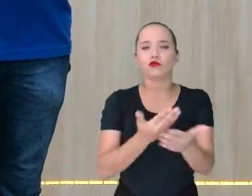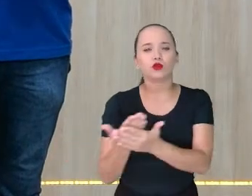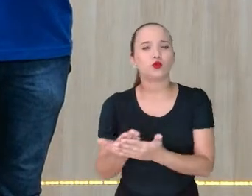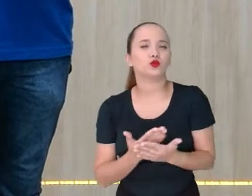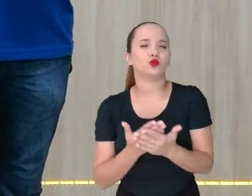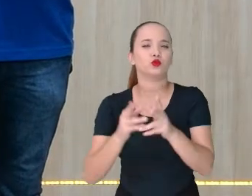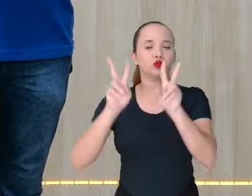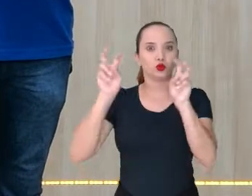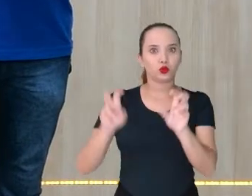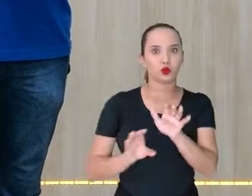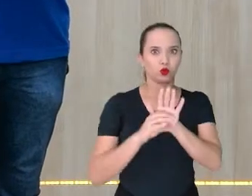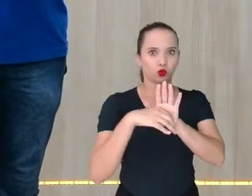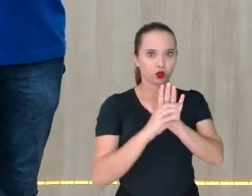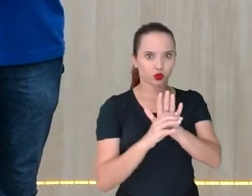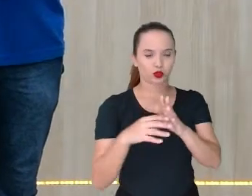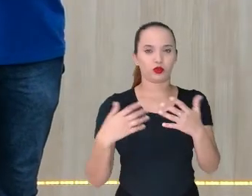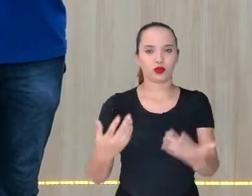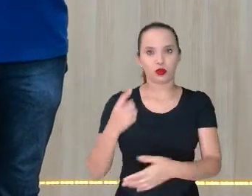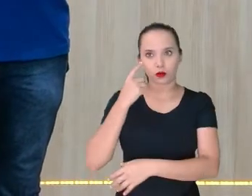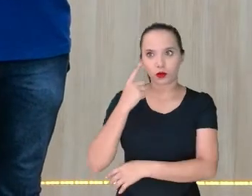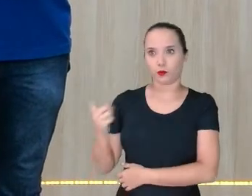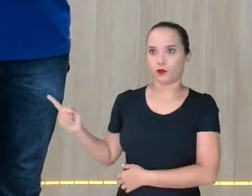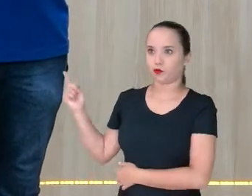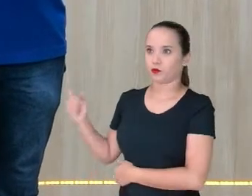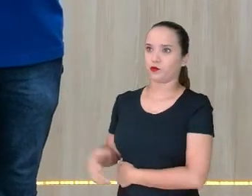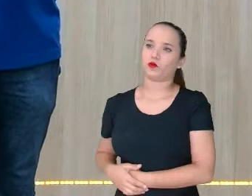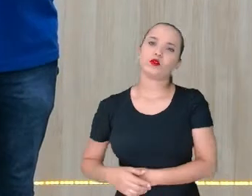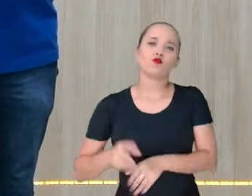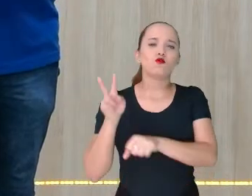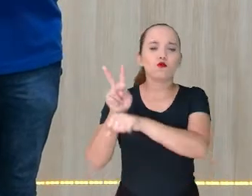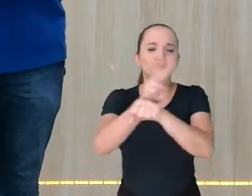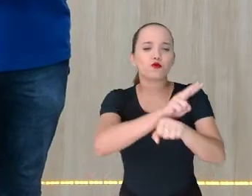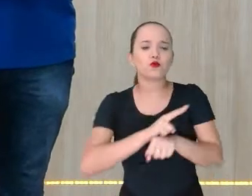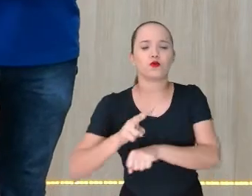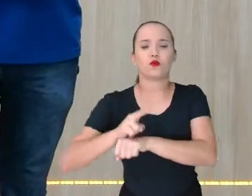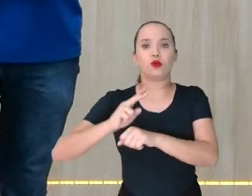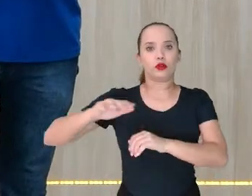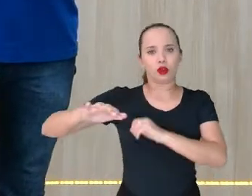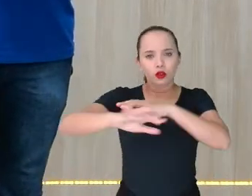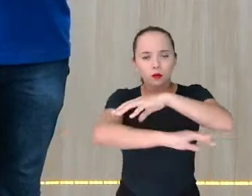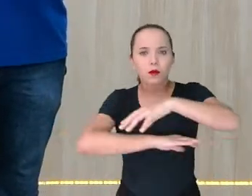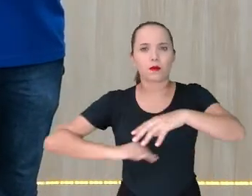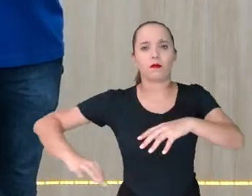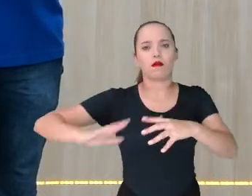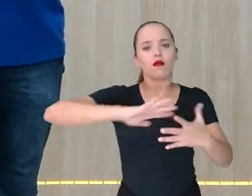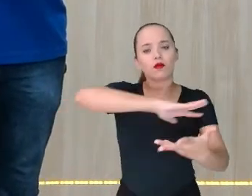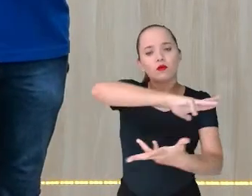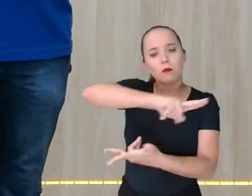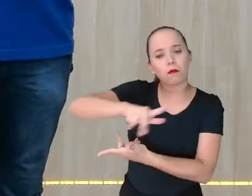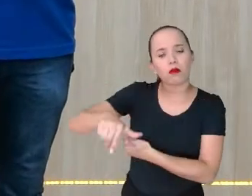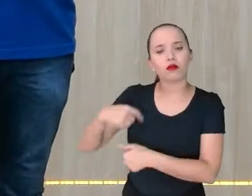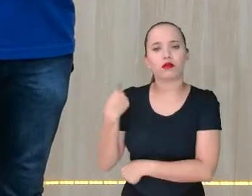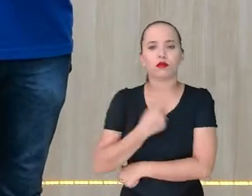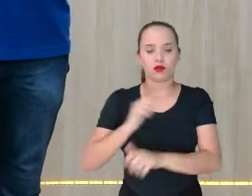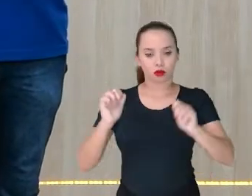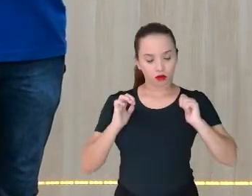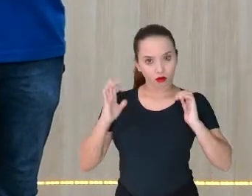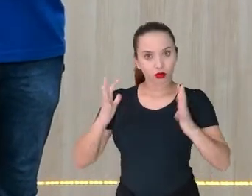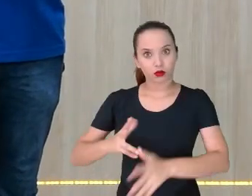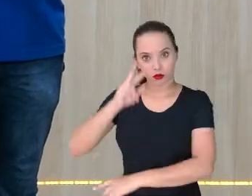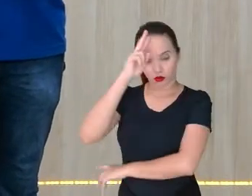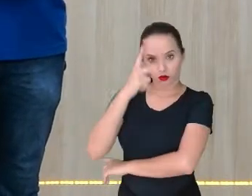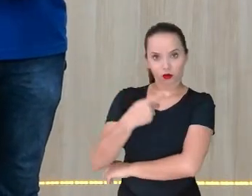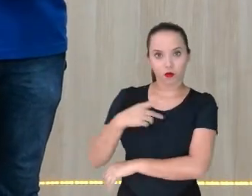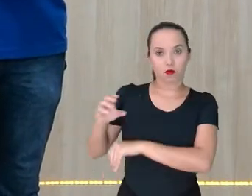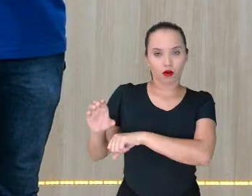esses conceitos. Preservação do meio ambiente, preservação do planeta, a nossa ação enquanto ser humano, enquanto